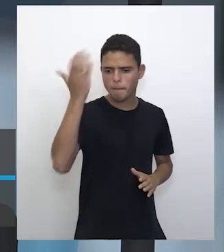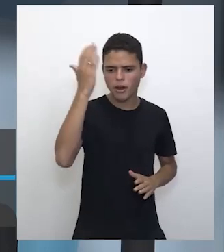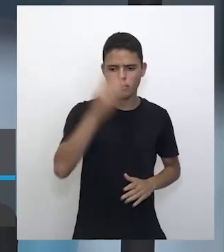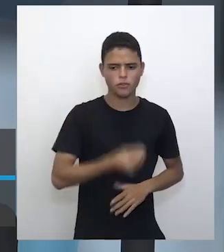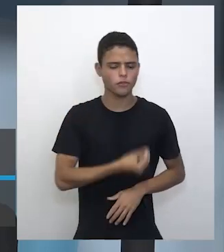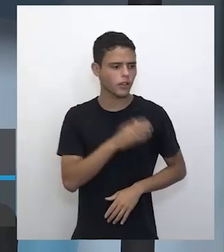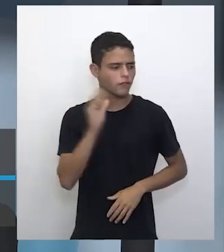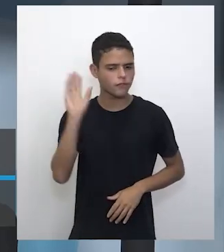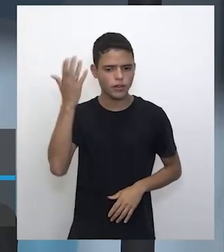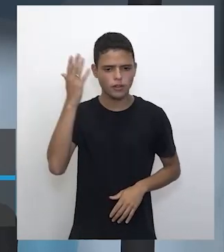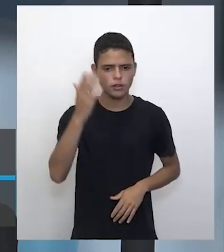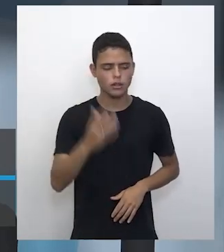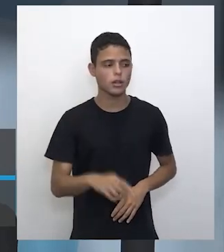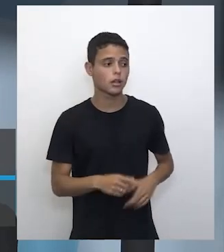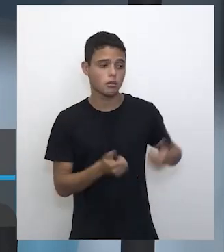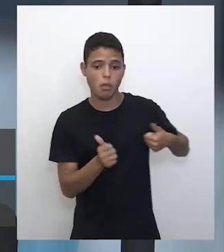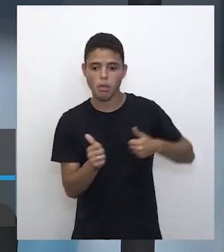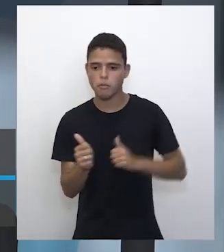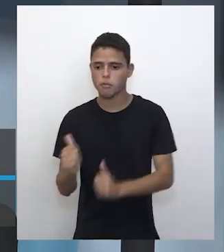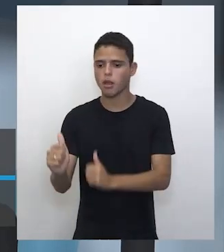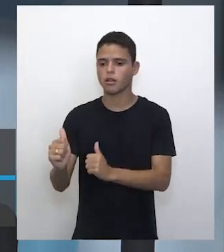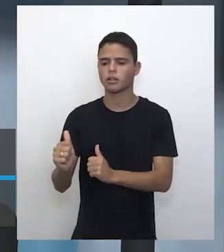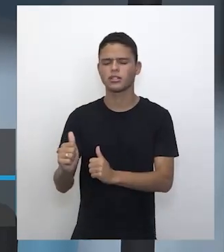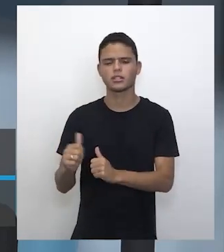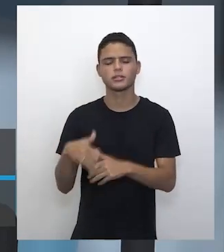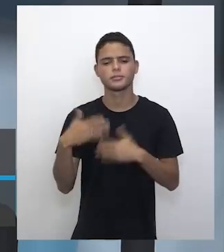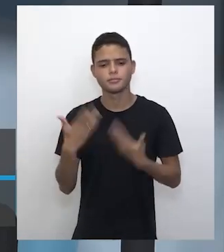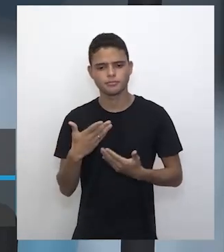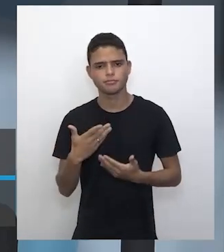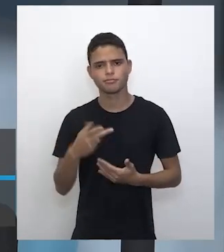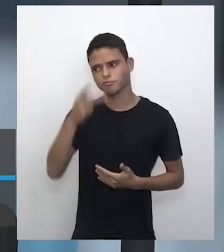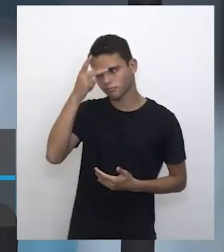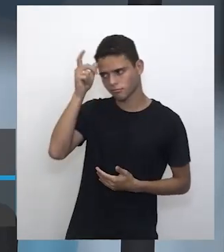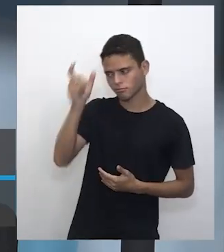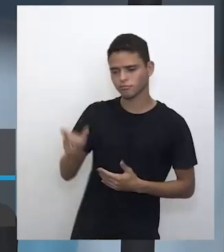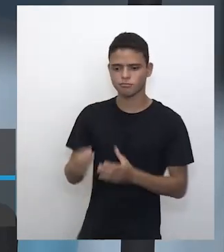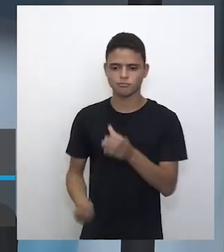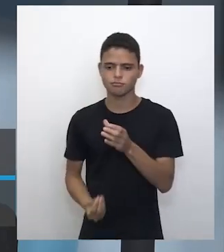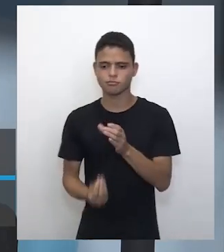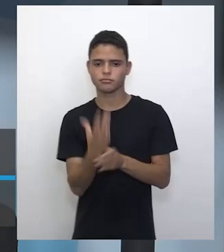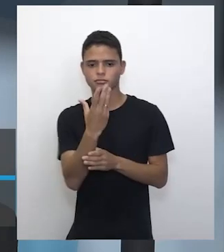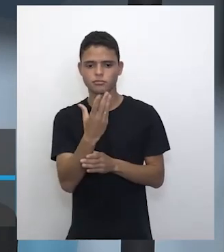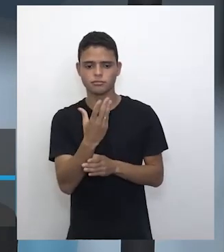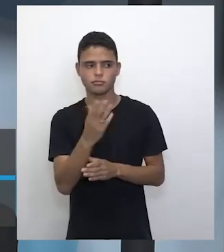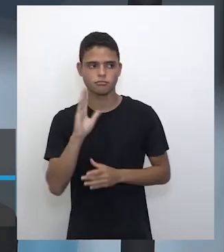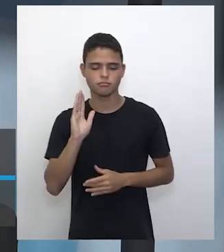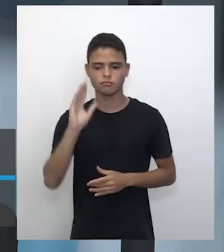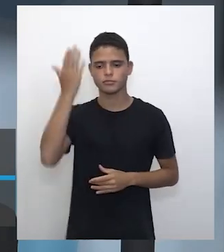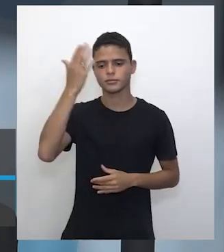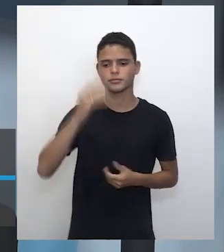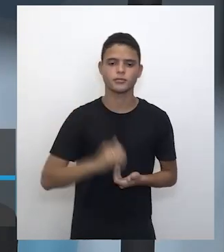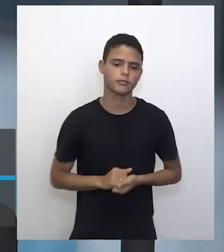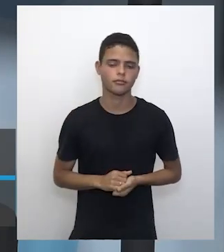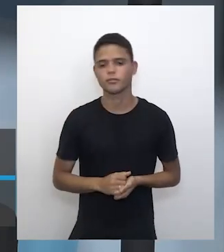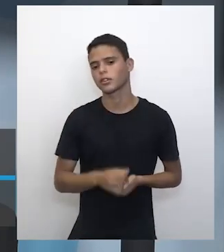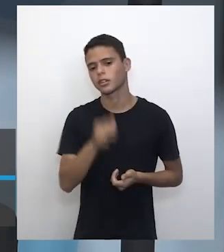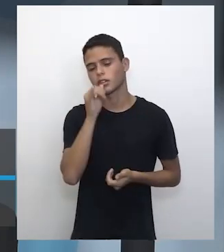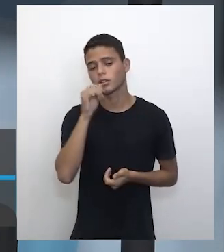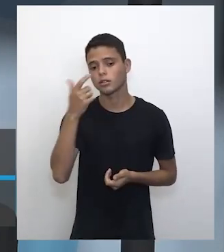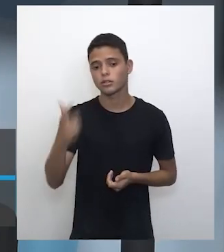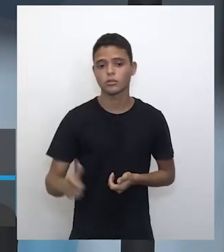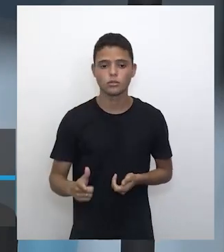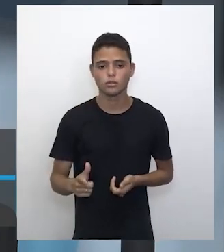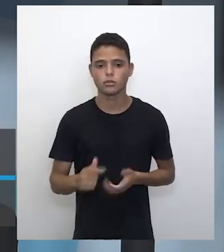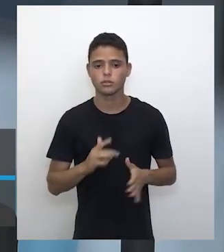mundo seguir? Será que ela não cria uma persona que não é a própria pessoa? E uma outra situação, se expor tanto na